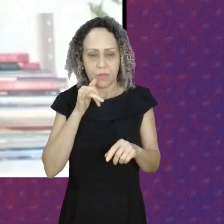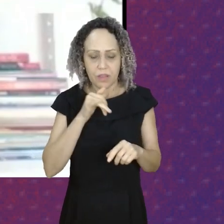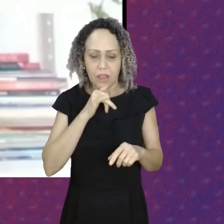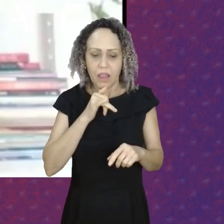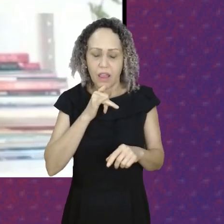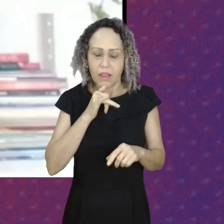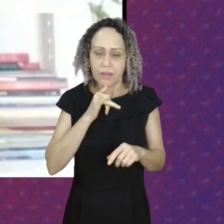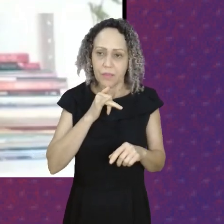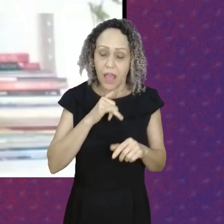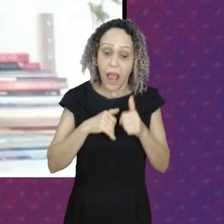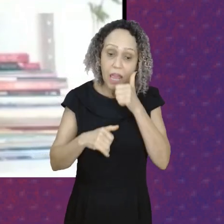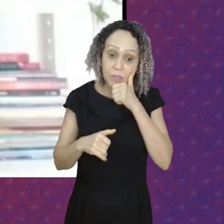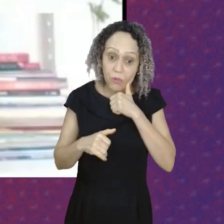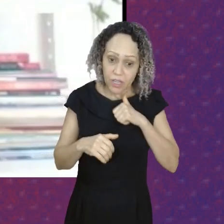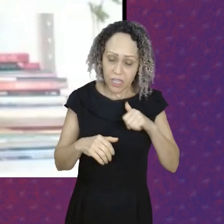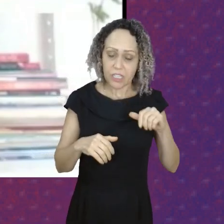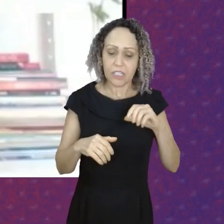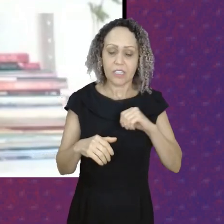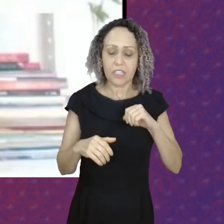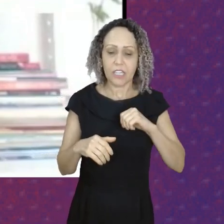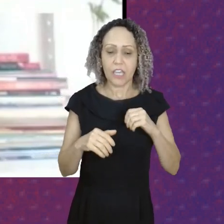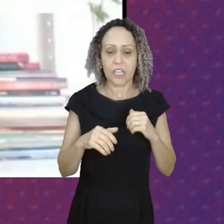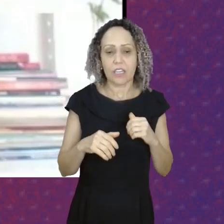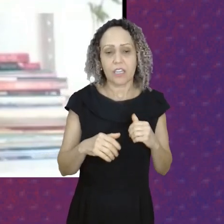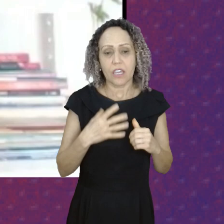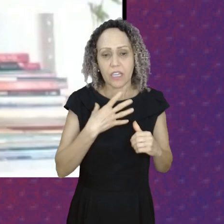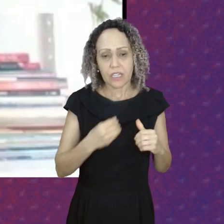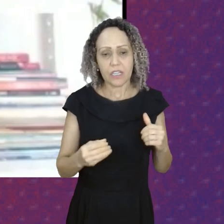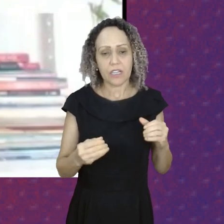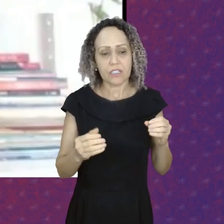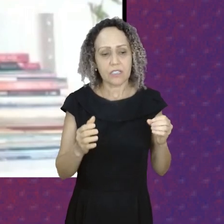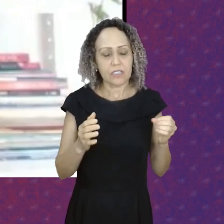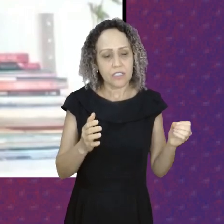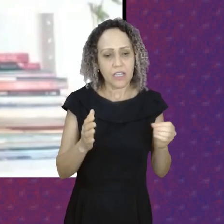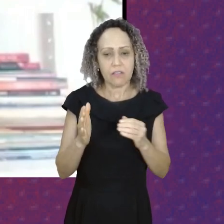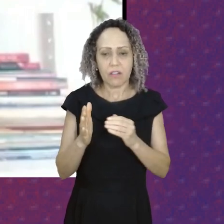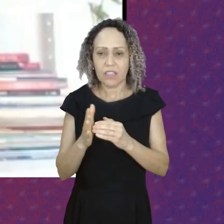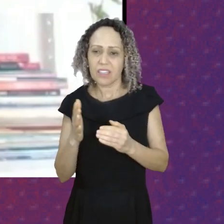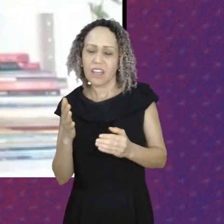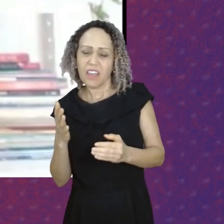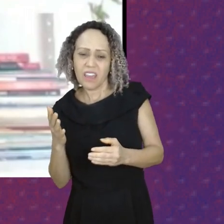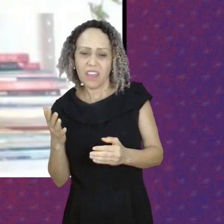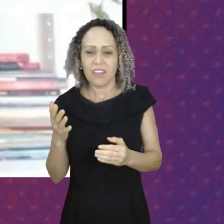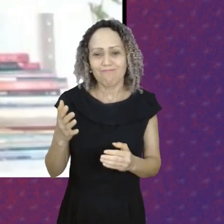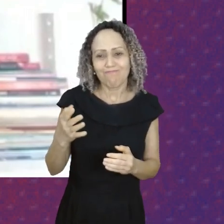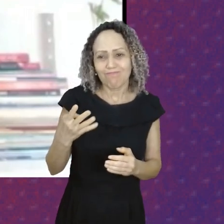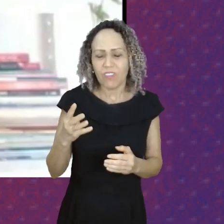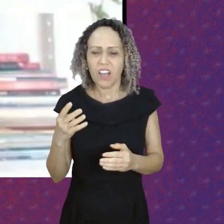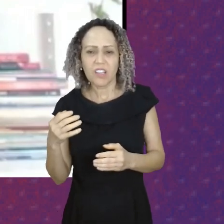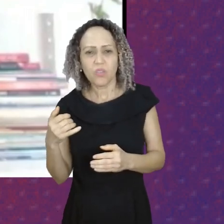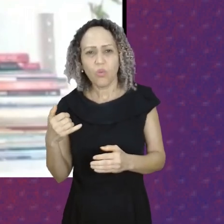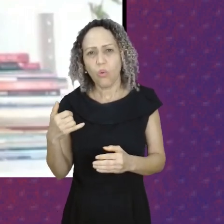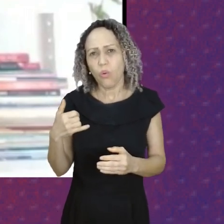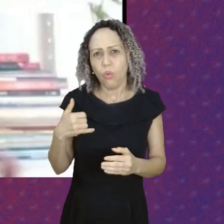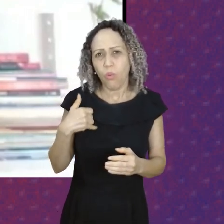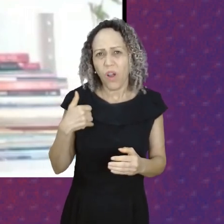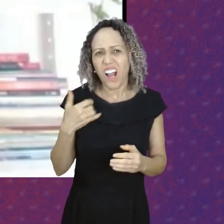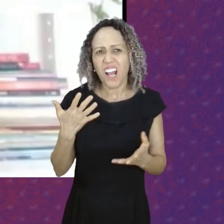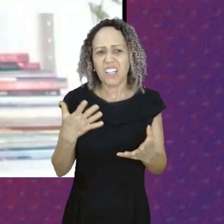conseguirmos empregos no Brasil de mulheres, para a melhoria das rendas e para a melhoria